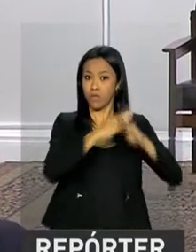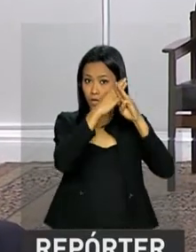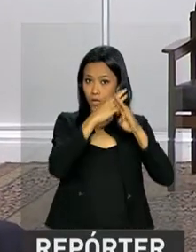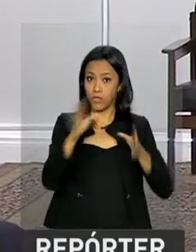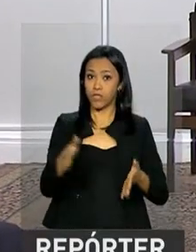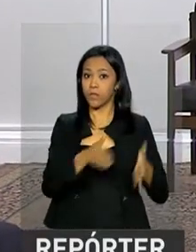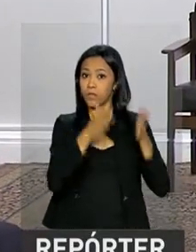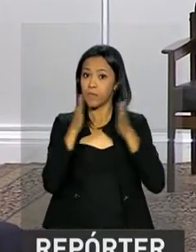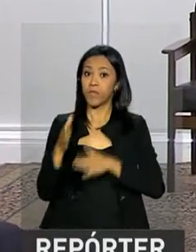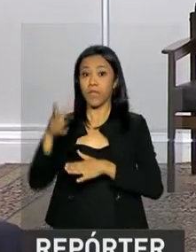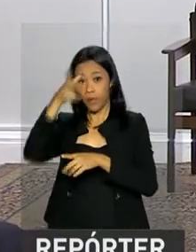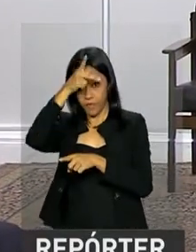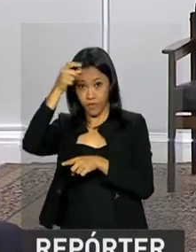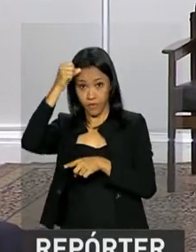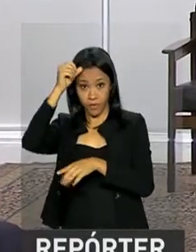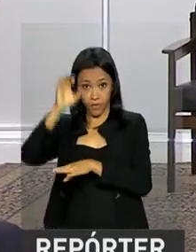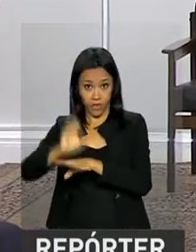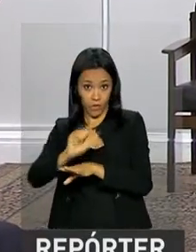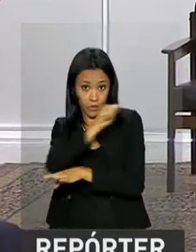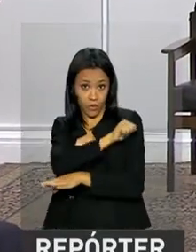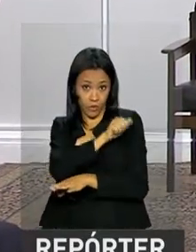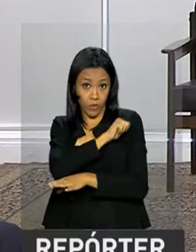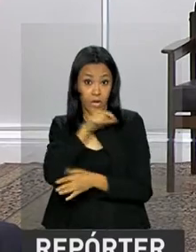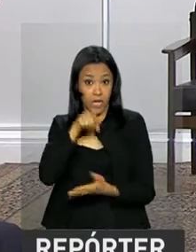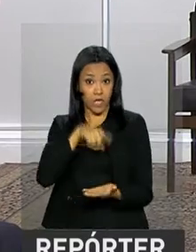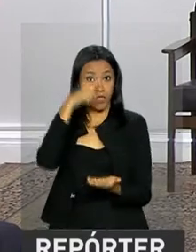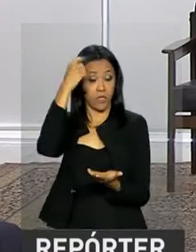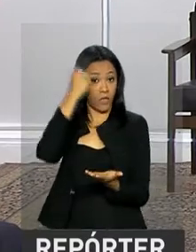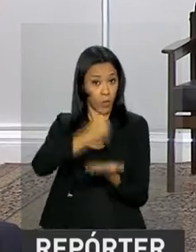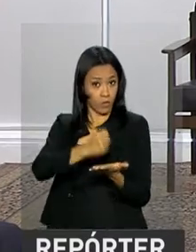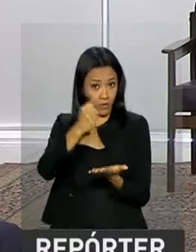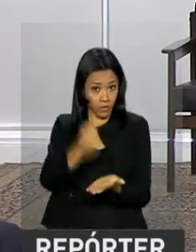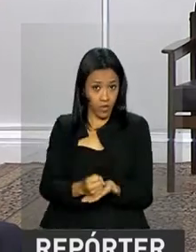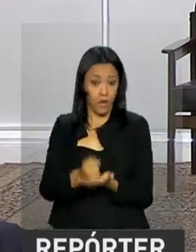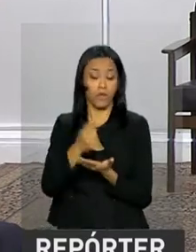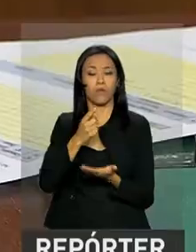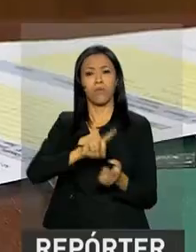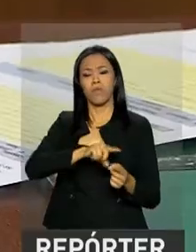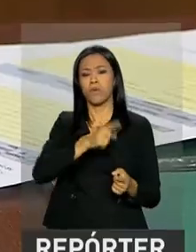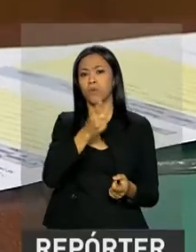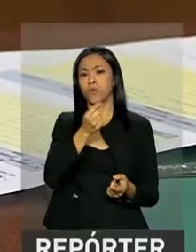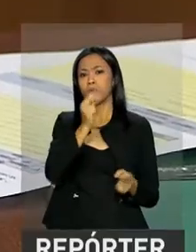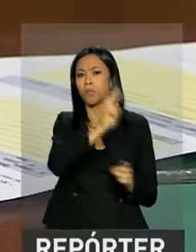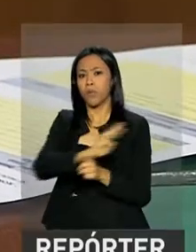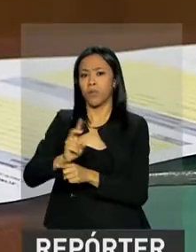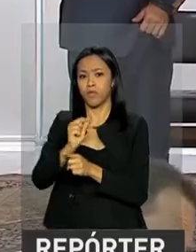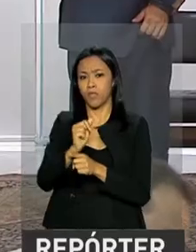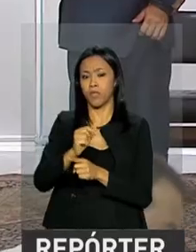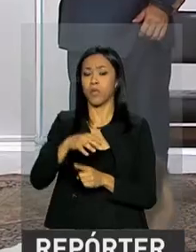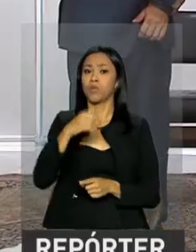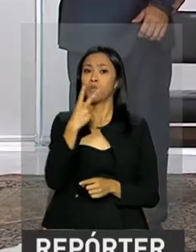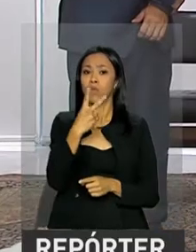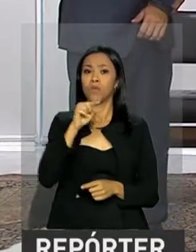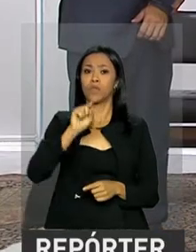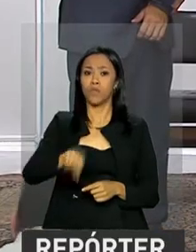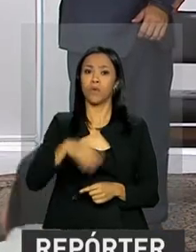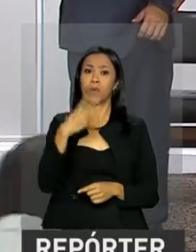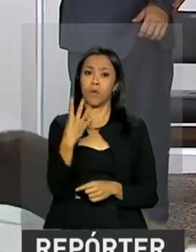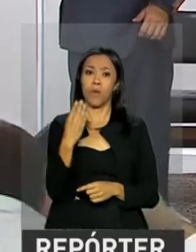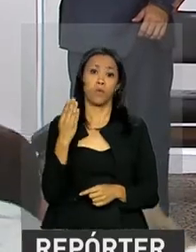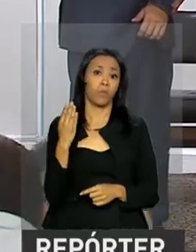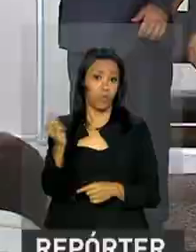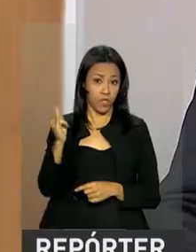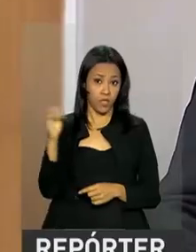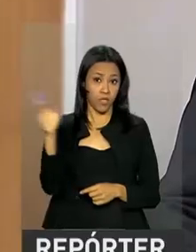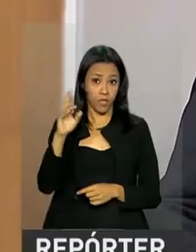Federal e a Prefeitura do Rio. Com este acordo, a linha de crédito soma mais de 2,4 bilhões de reais